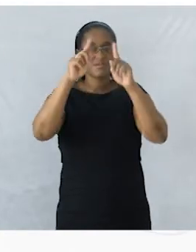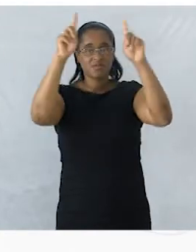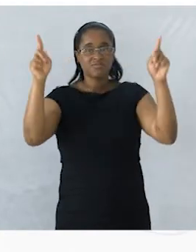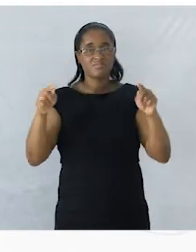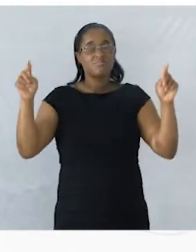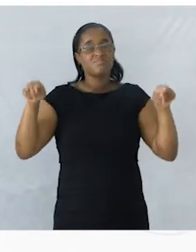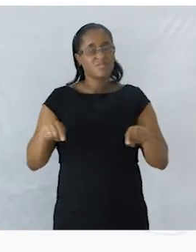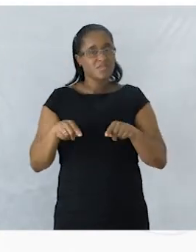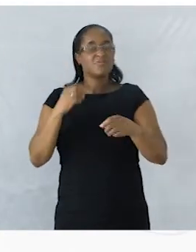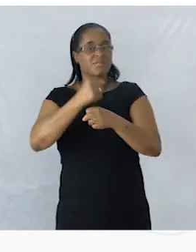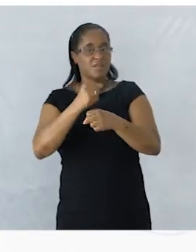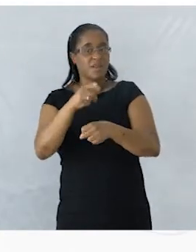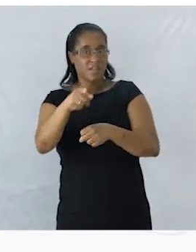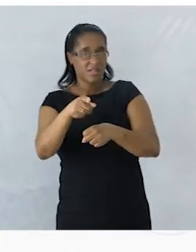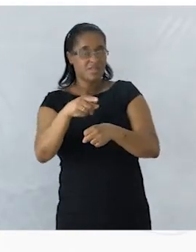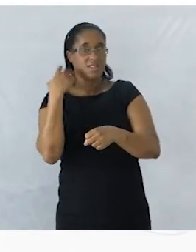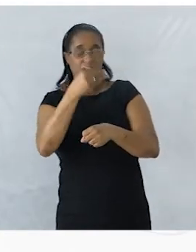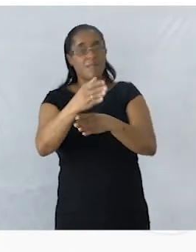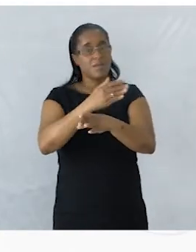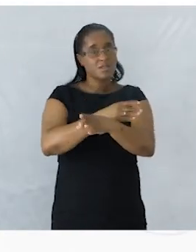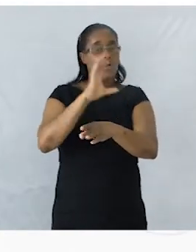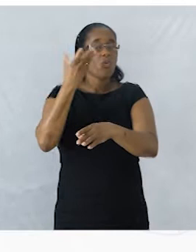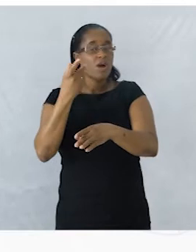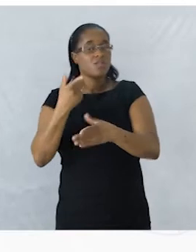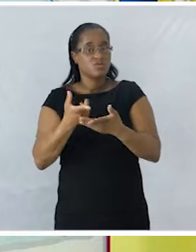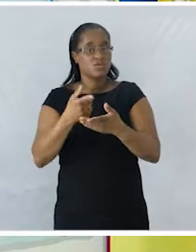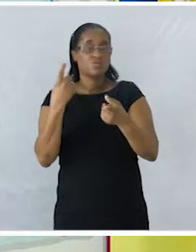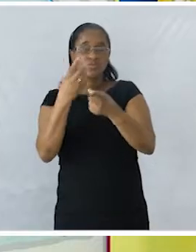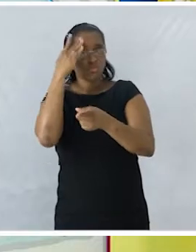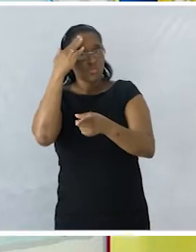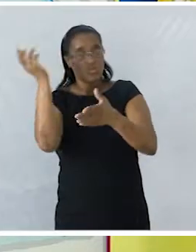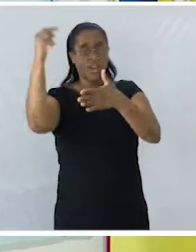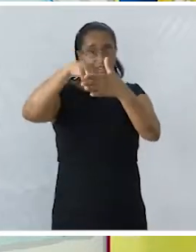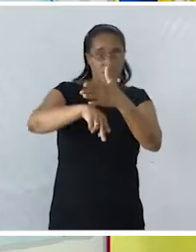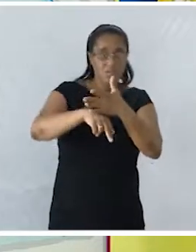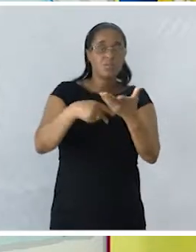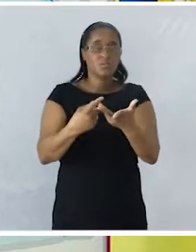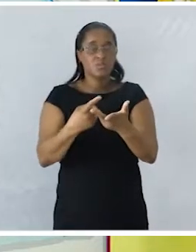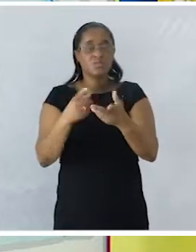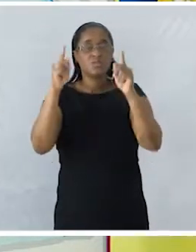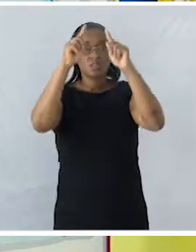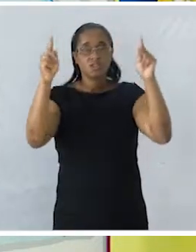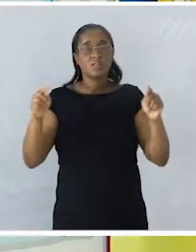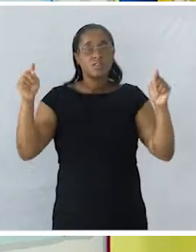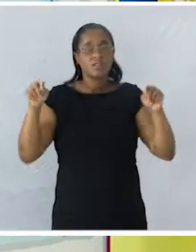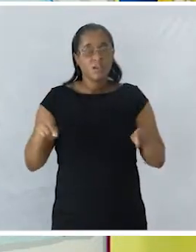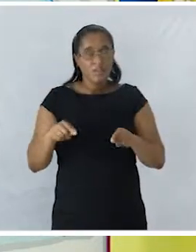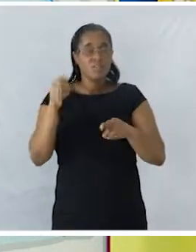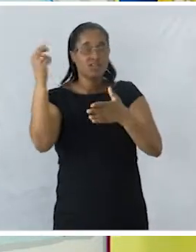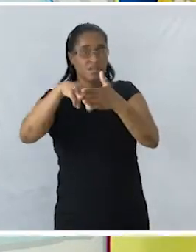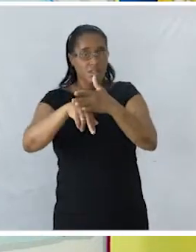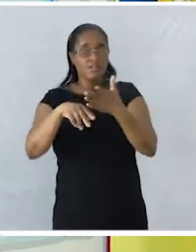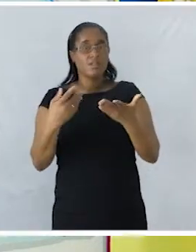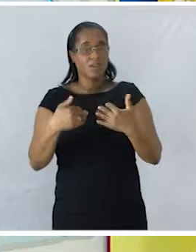Nós vimos isso na aula anterior. Quando o elemento está dentro de chavetas, ele pertence. Nesse caso, o número 2 não está, isso é